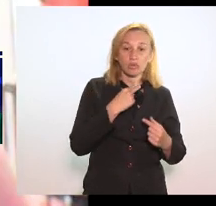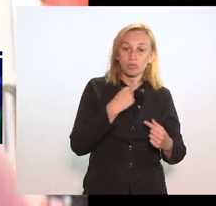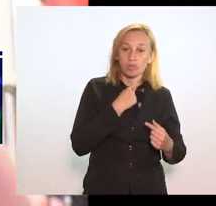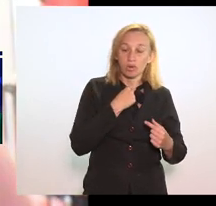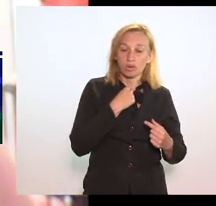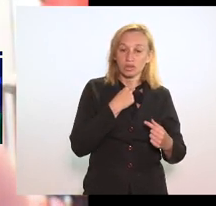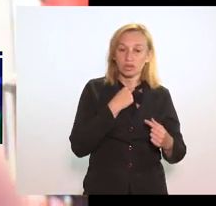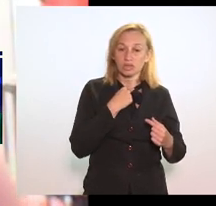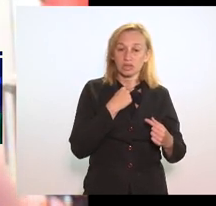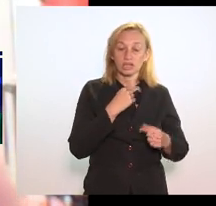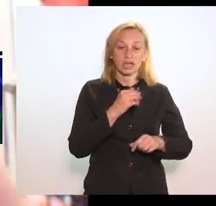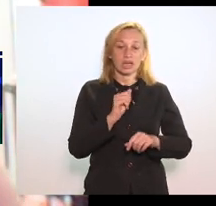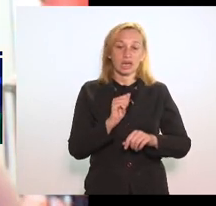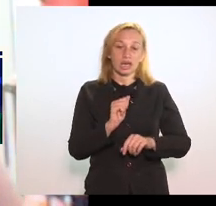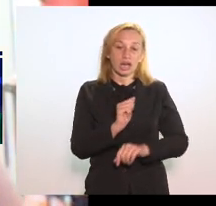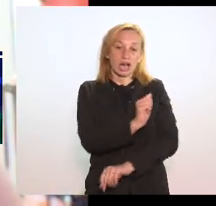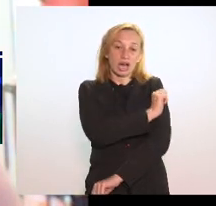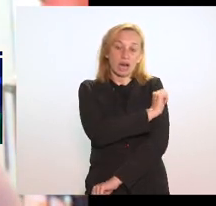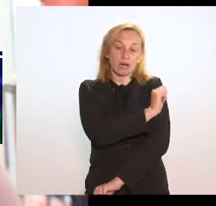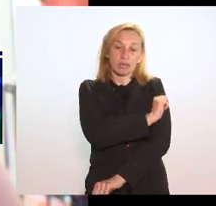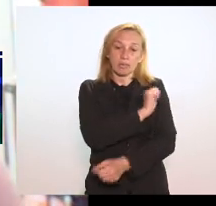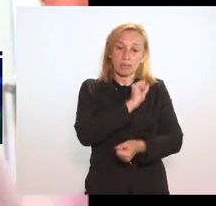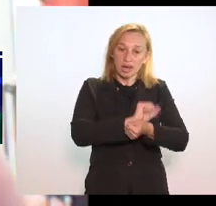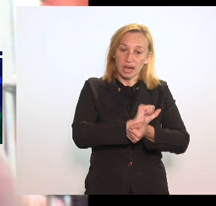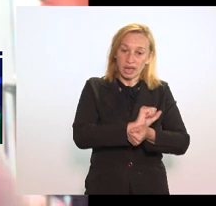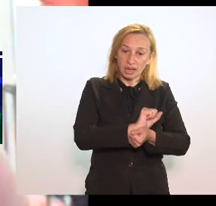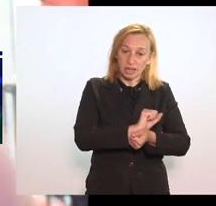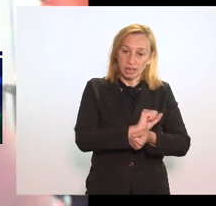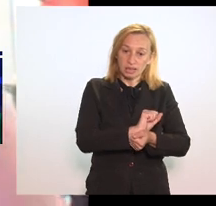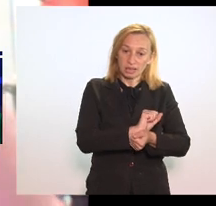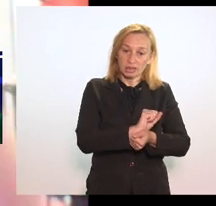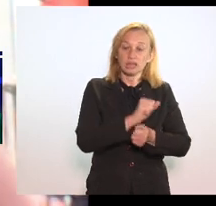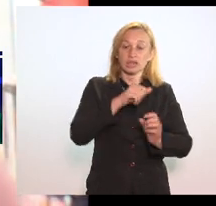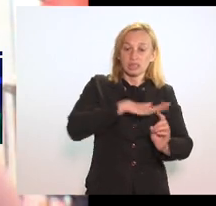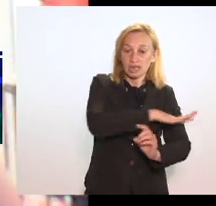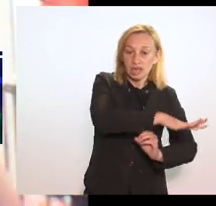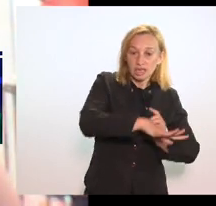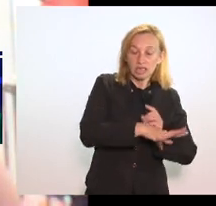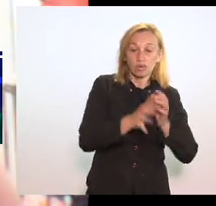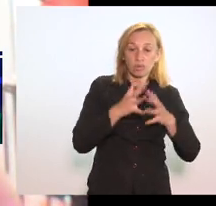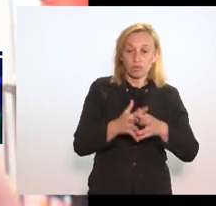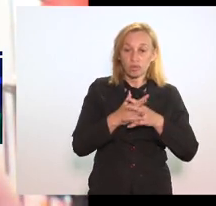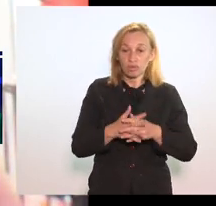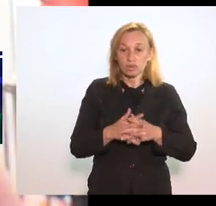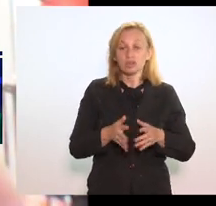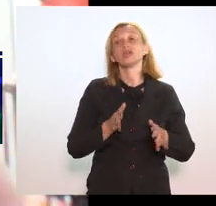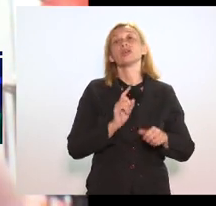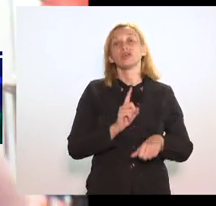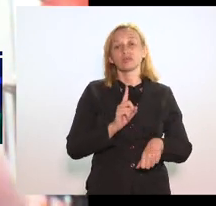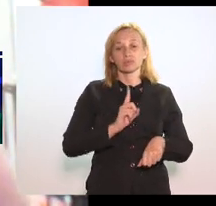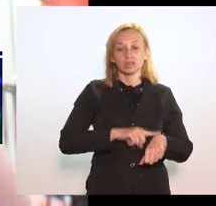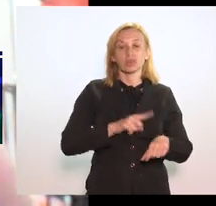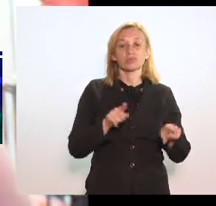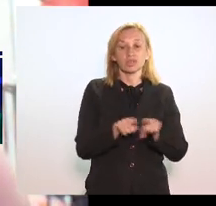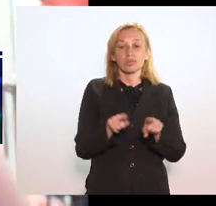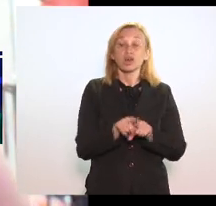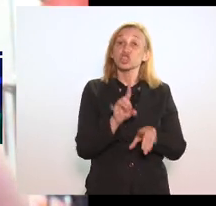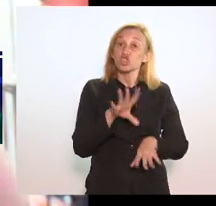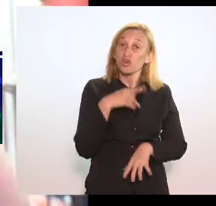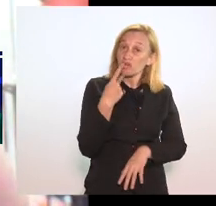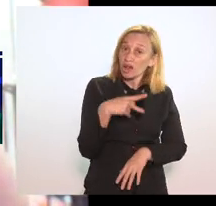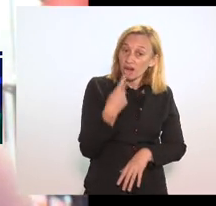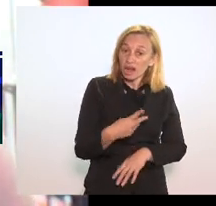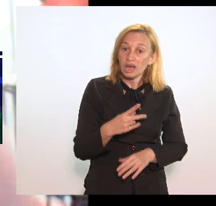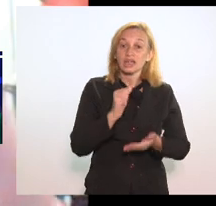esposa atividades suspensas por que isso levaria a sociedade é um colapso não entendo também que só afirmar